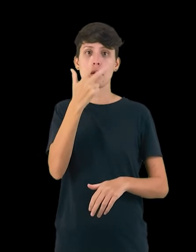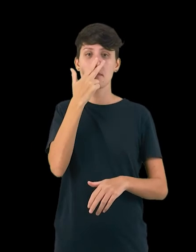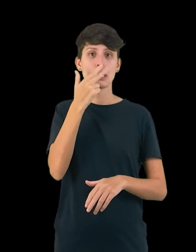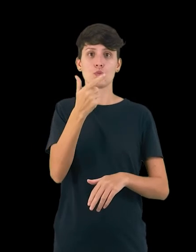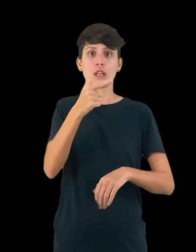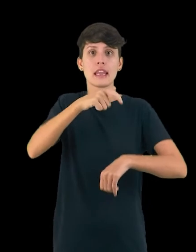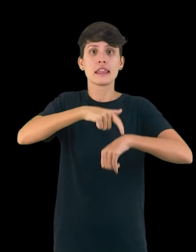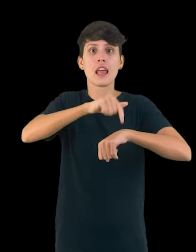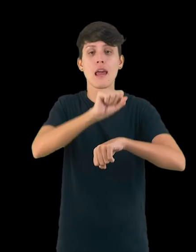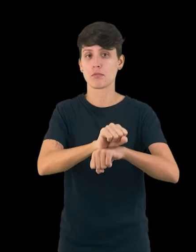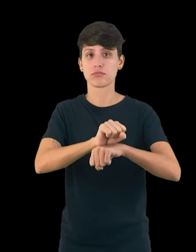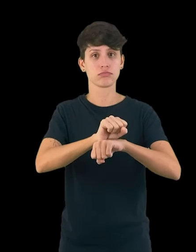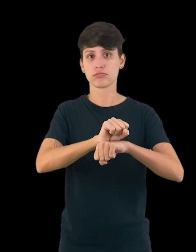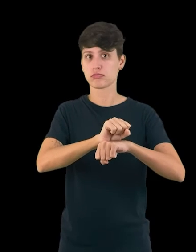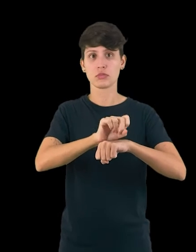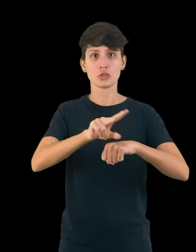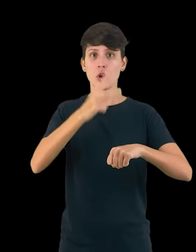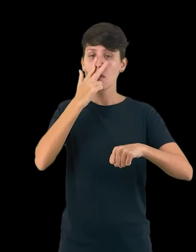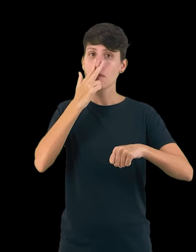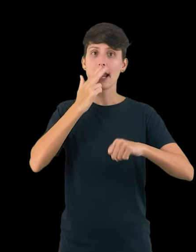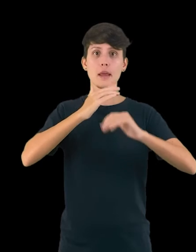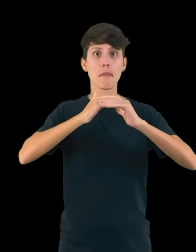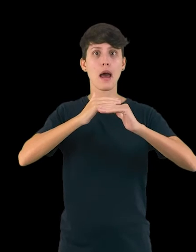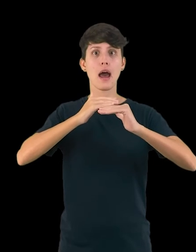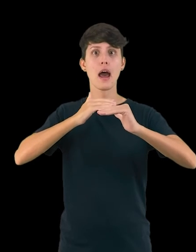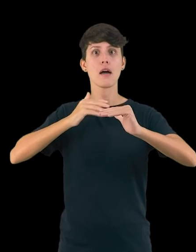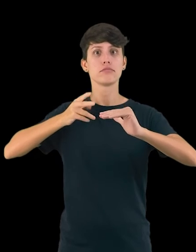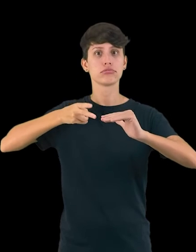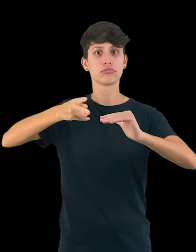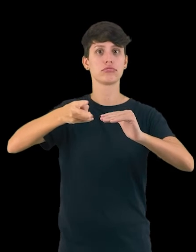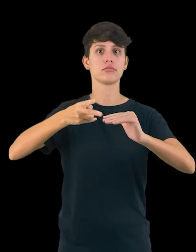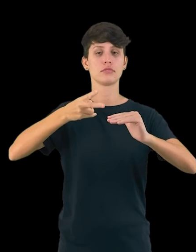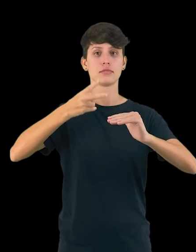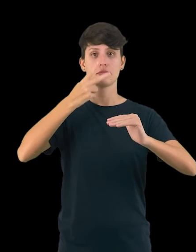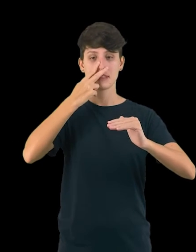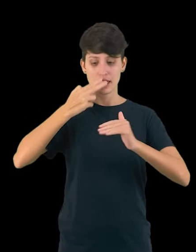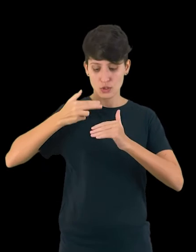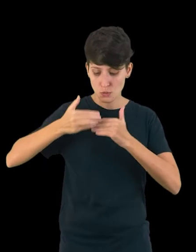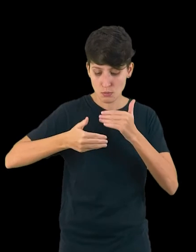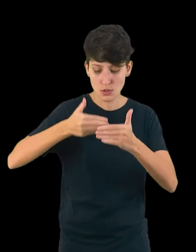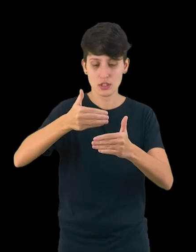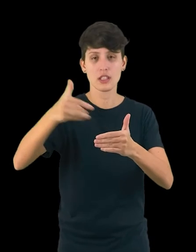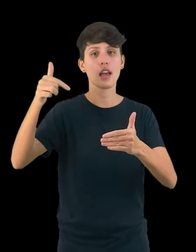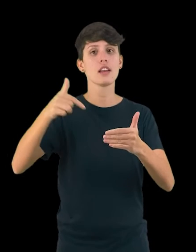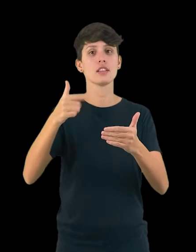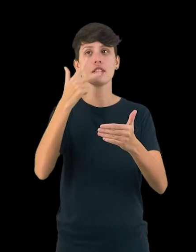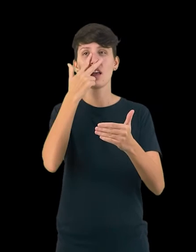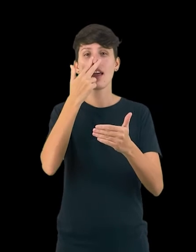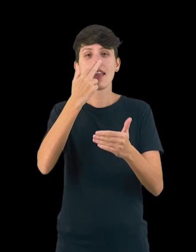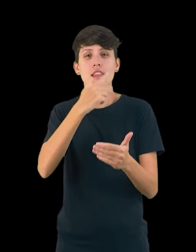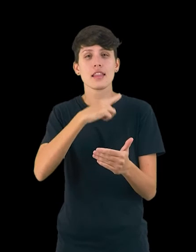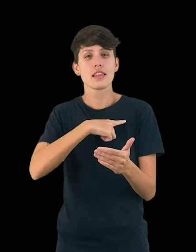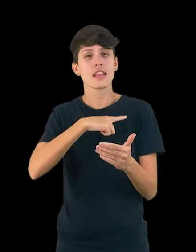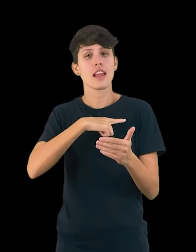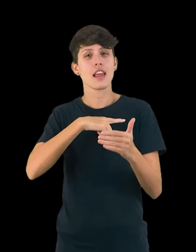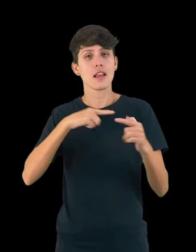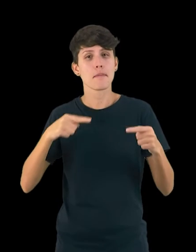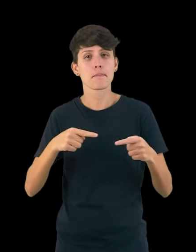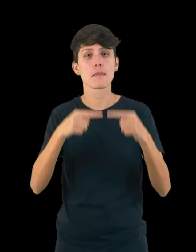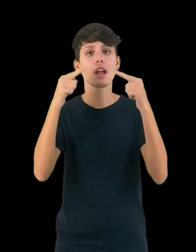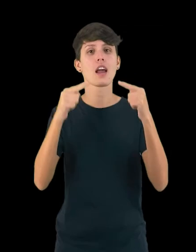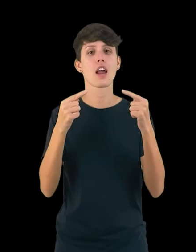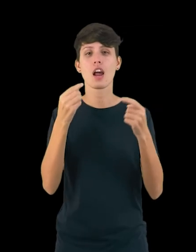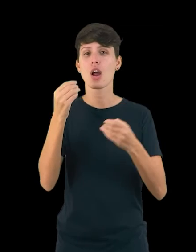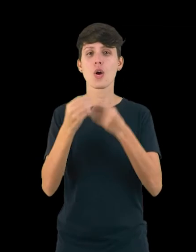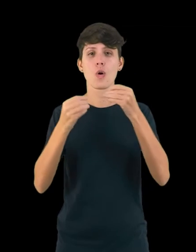cíclico para começar, mas ele não parece, enquanto processo,